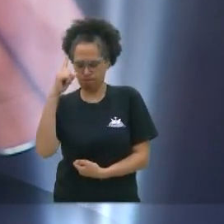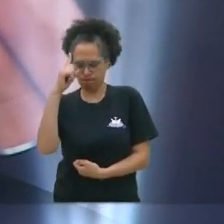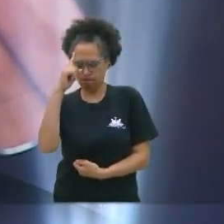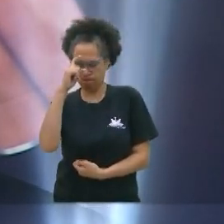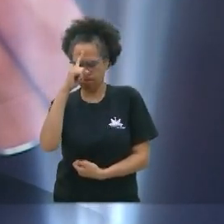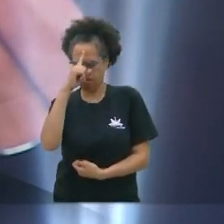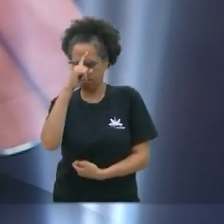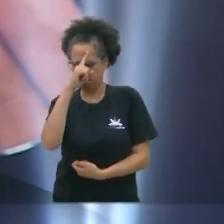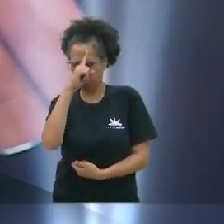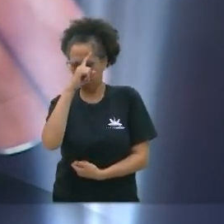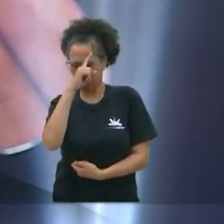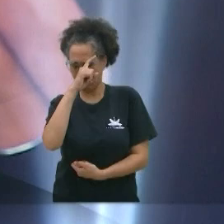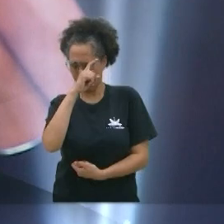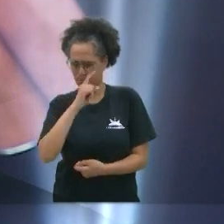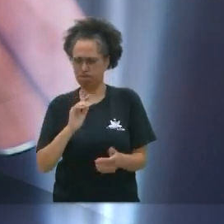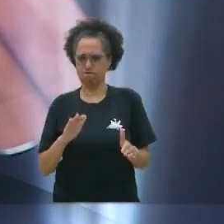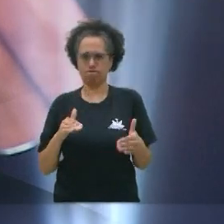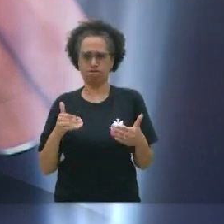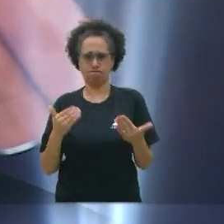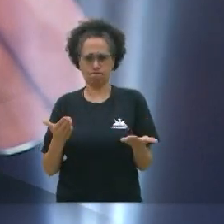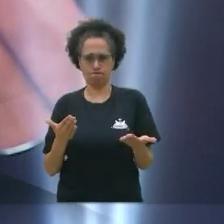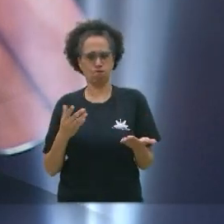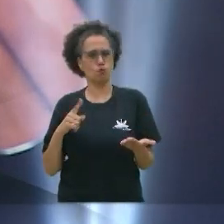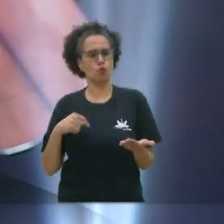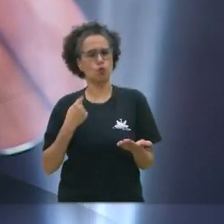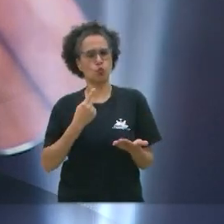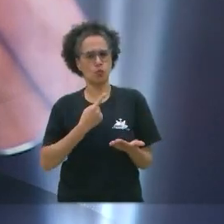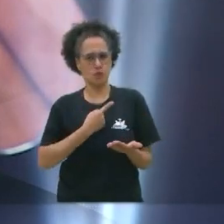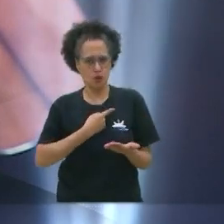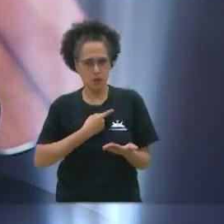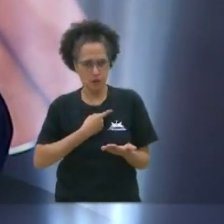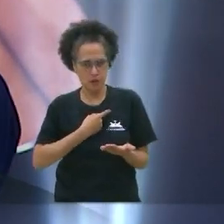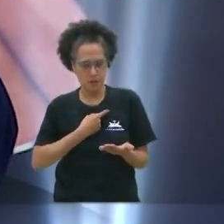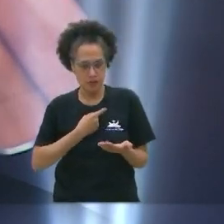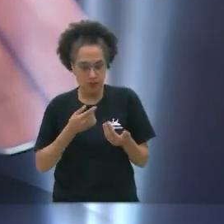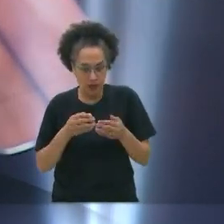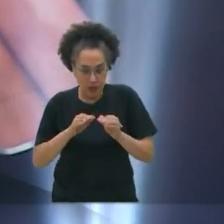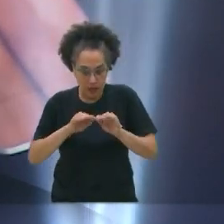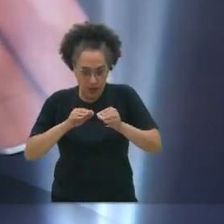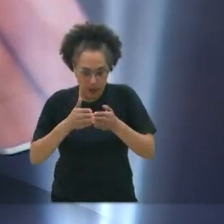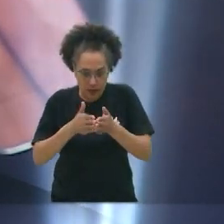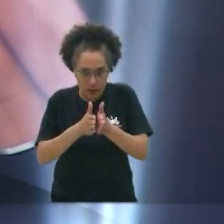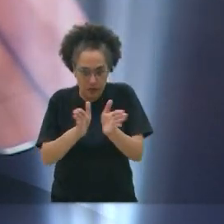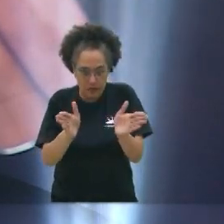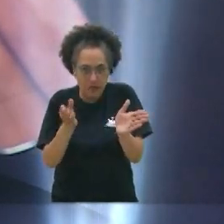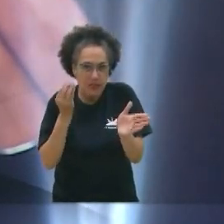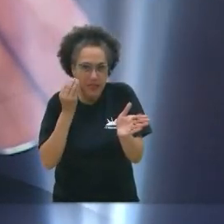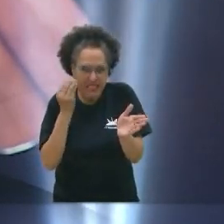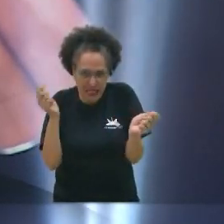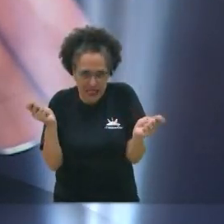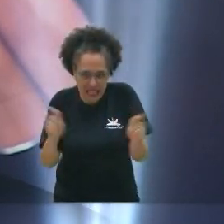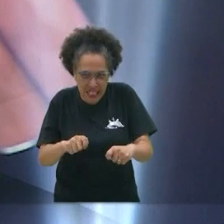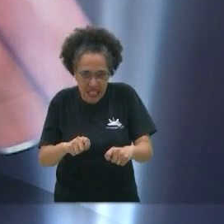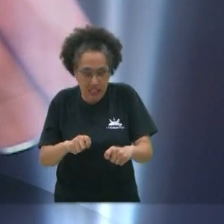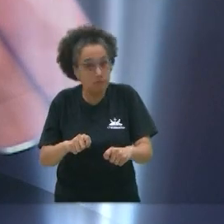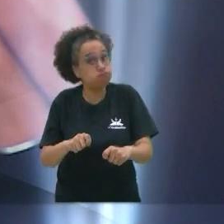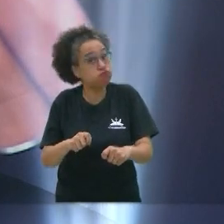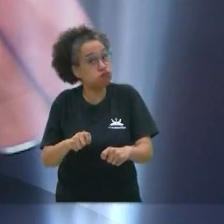dificuldade. E quando nós damos brecha para a ação, o espírito do